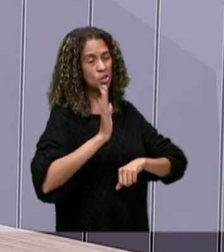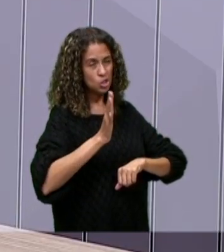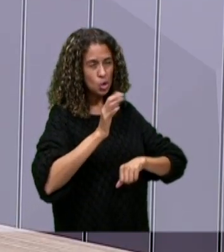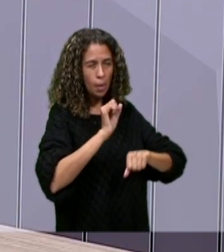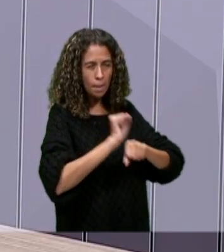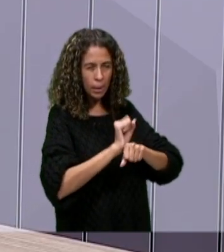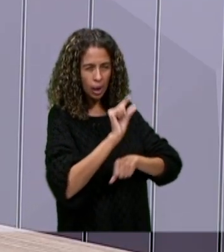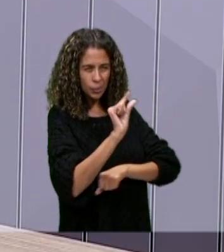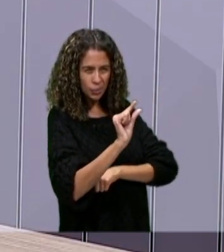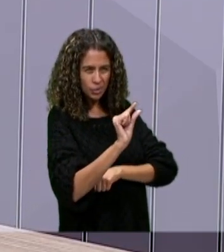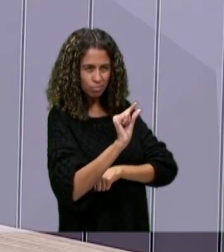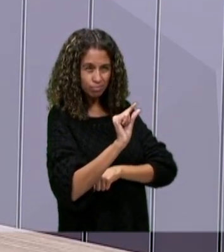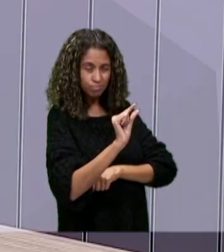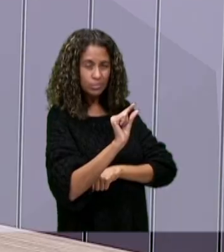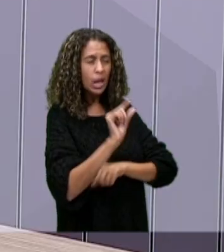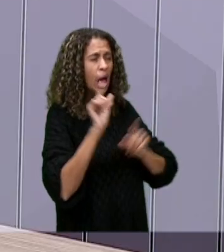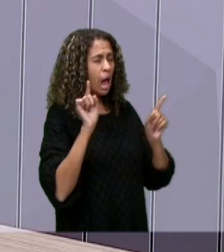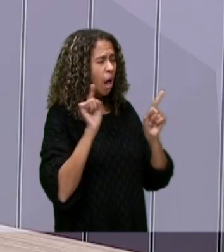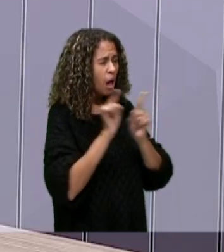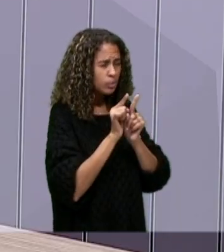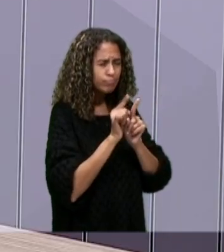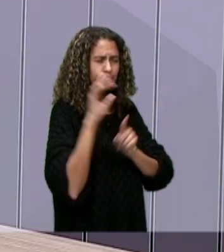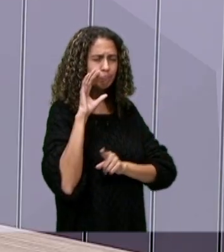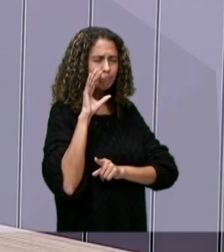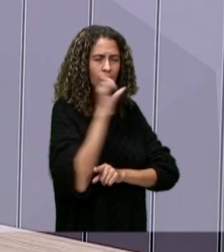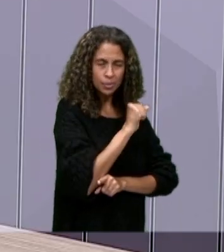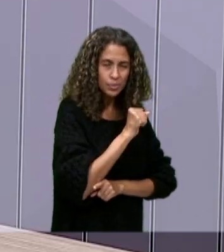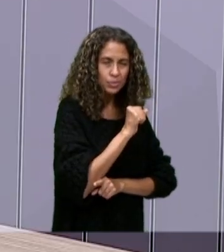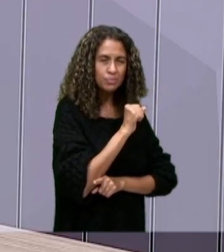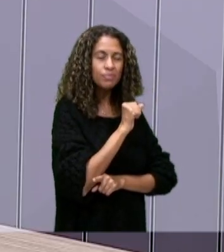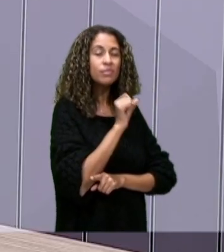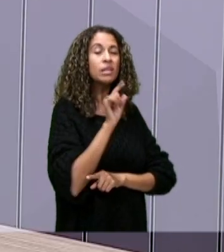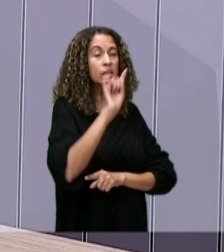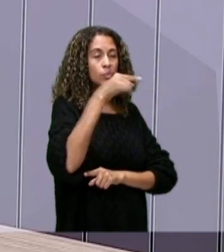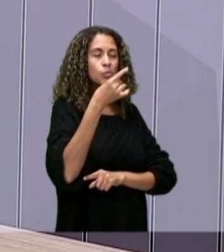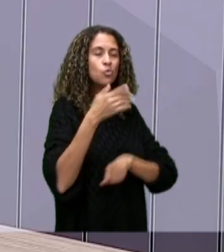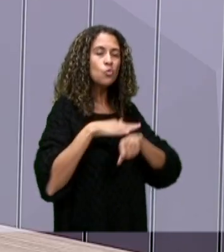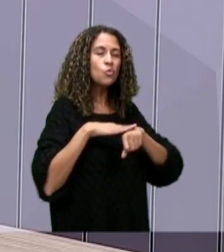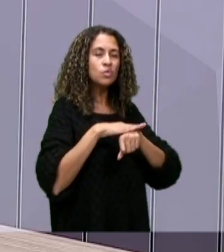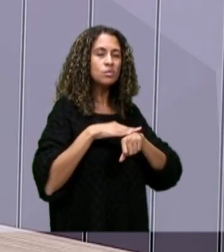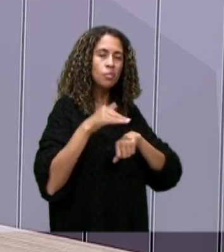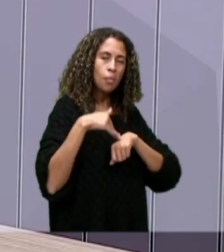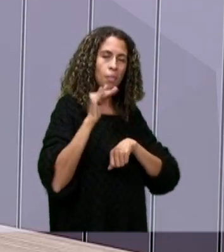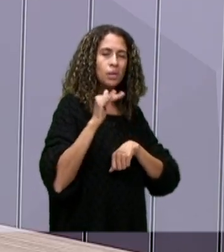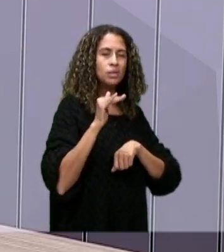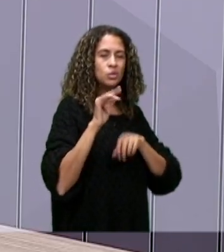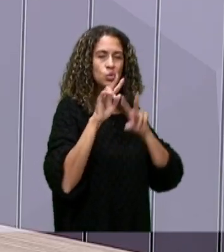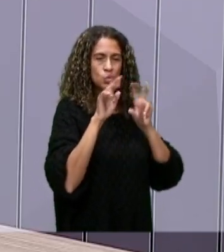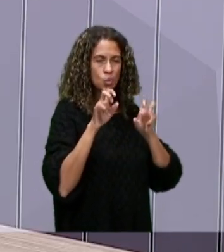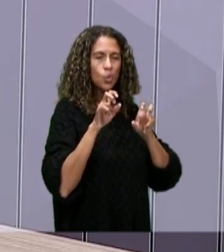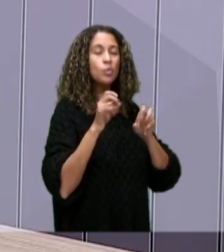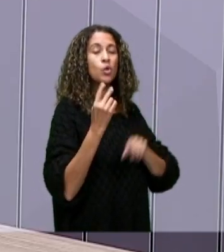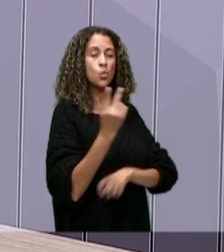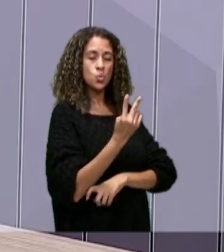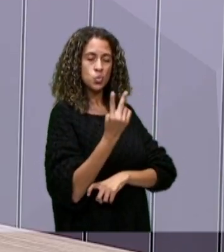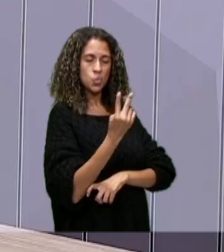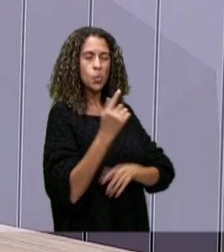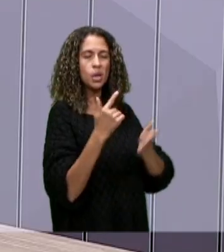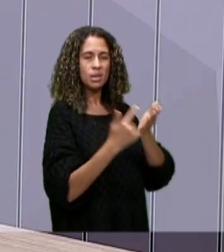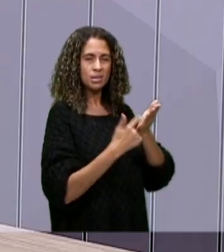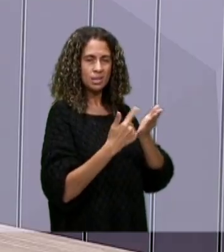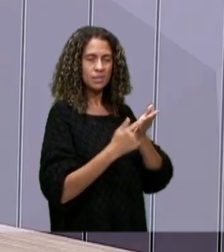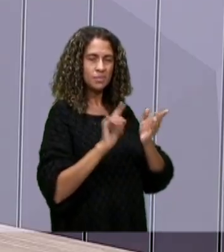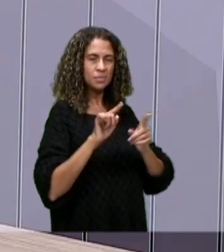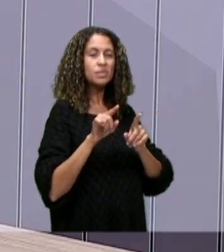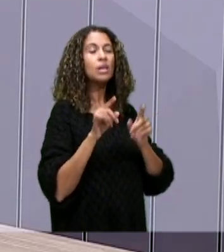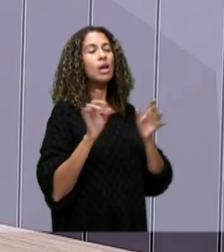uma pausa, mas é bem pequenininha. Na volta, a gente fala um pouquinho mais do Conselho, do Dois Mundos, da